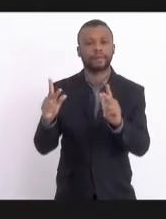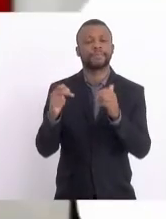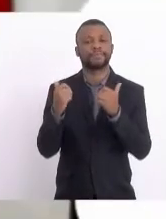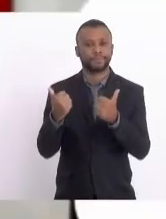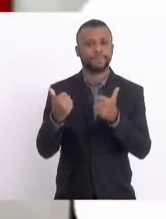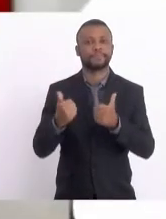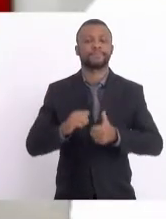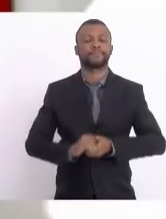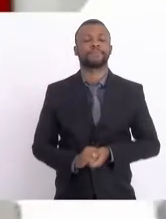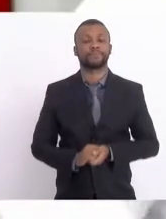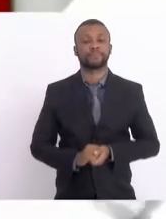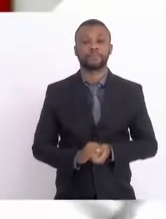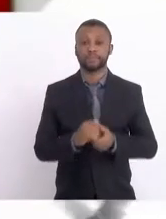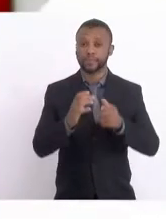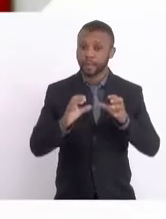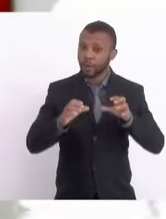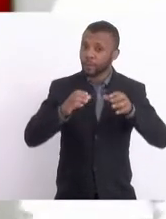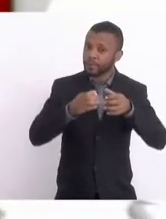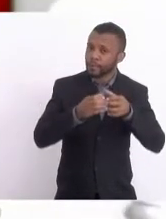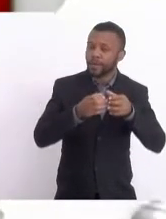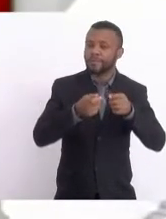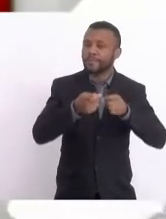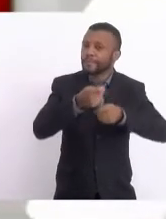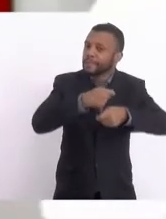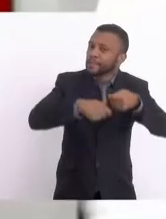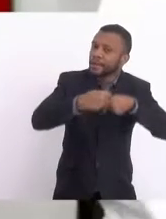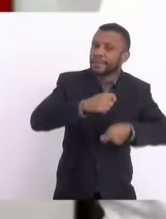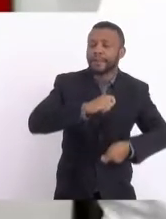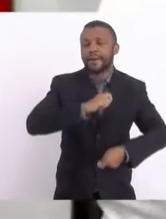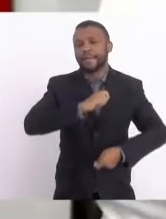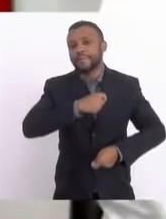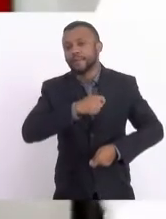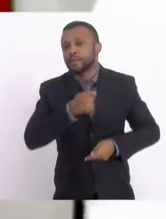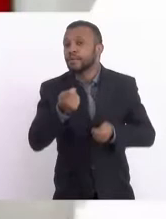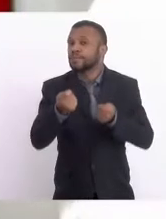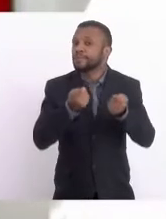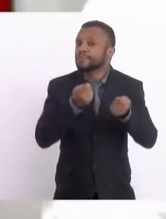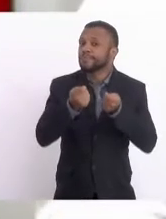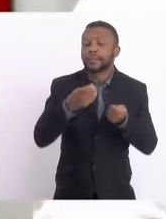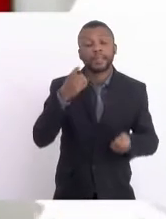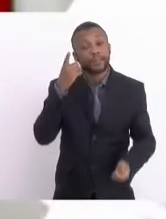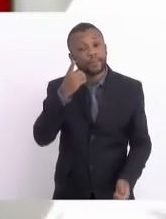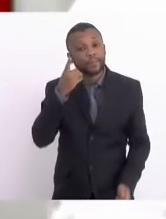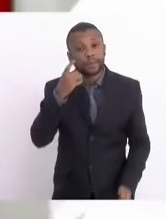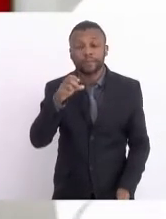Comissão de Orçamento, Finanças, Fiscalização Financeira e Controle, deputado Márcio Canella.